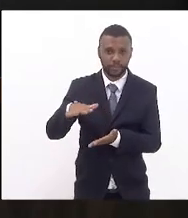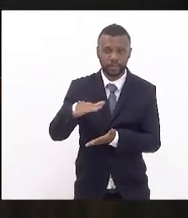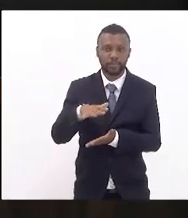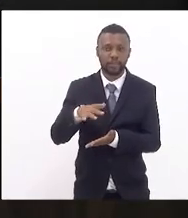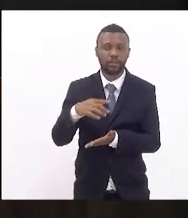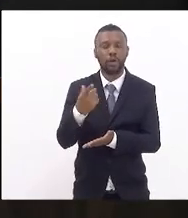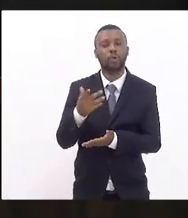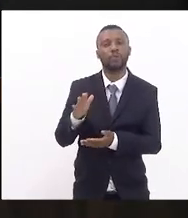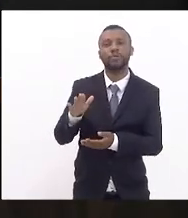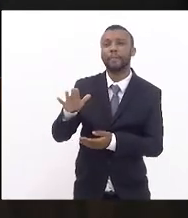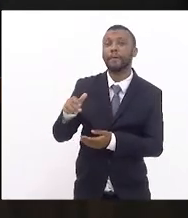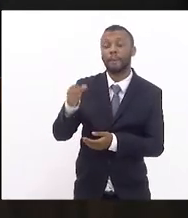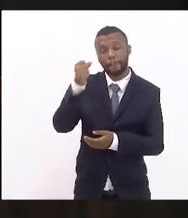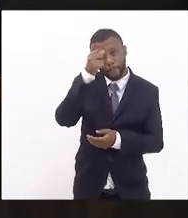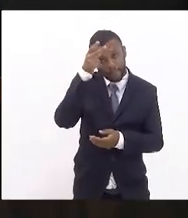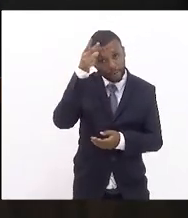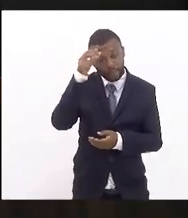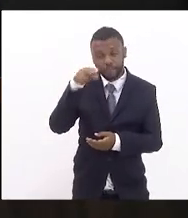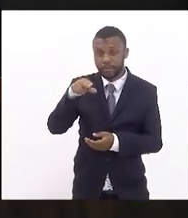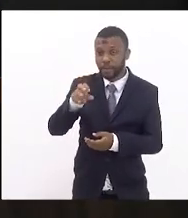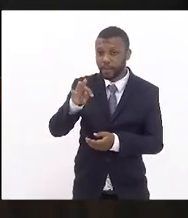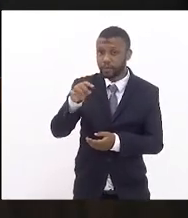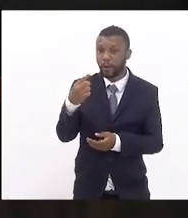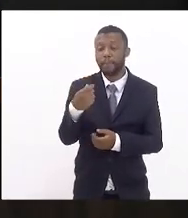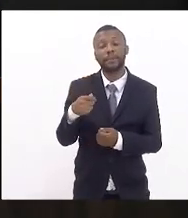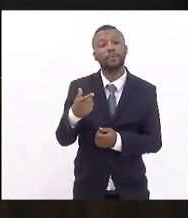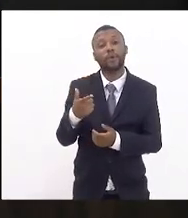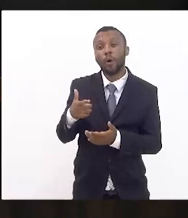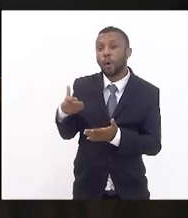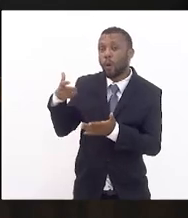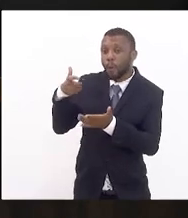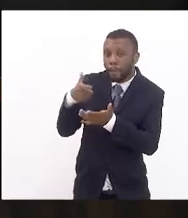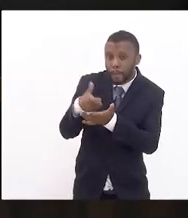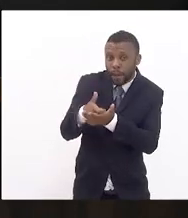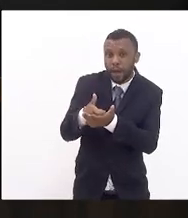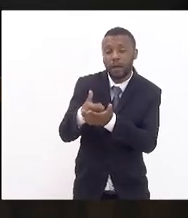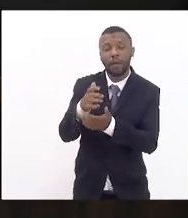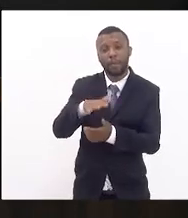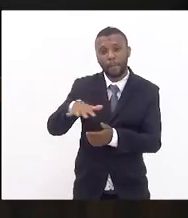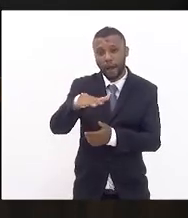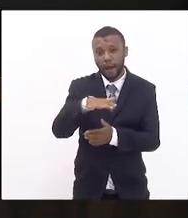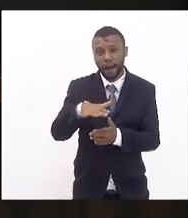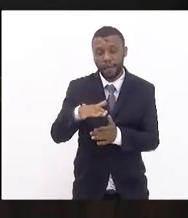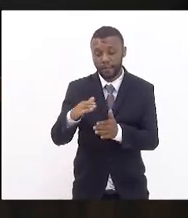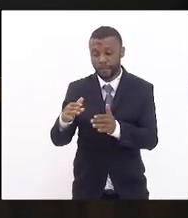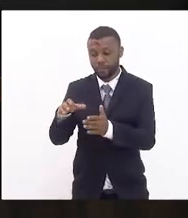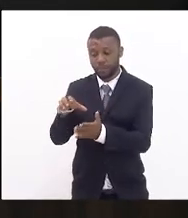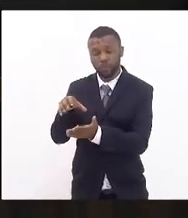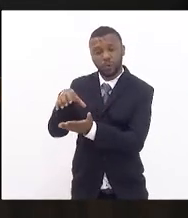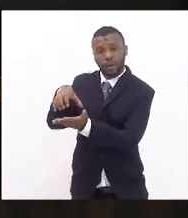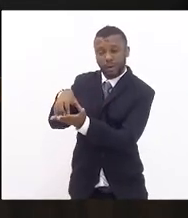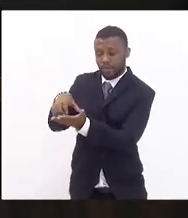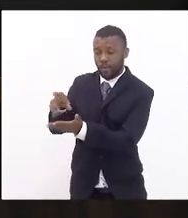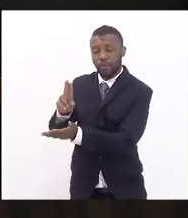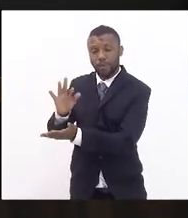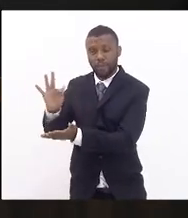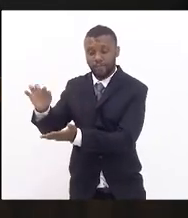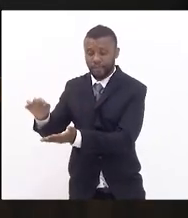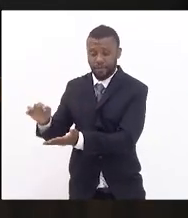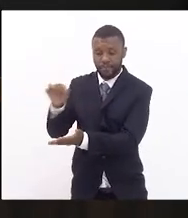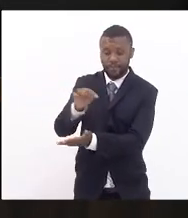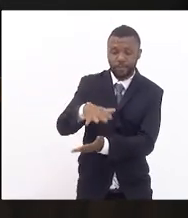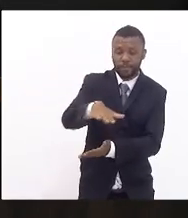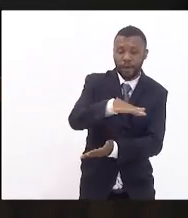eu chamei o prefeito Neto e falei, precisa desapropriar uma área ao lado do campus da UF. Essa área vai ter também